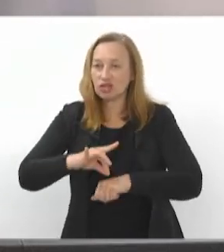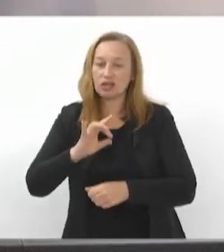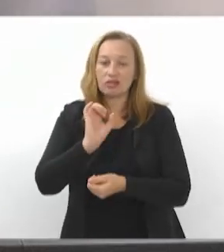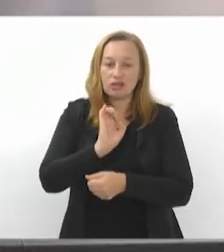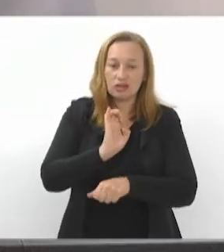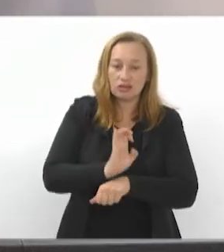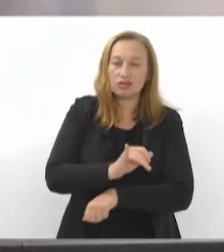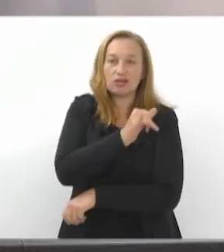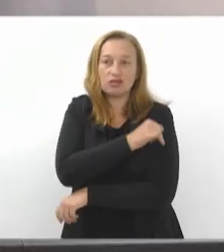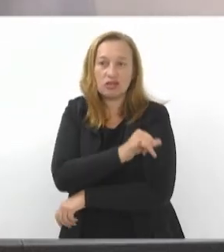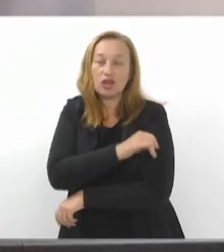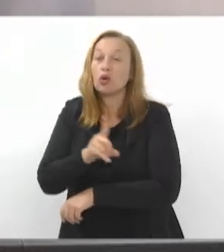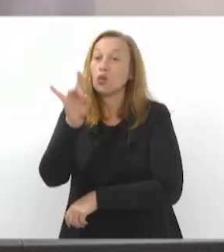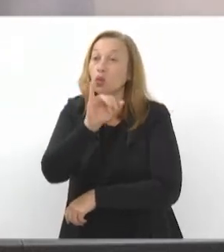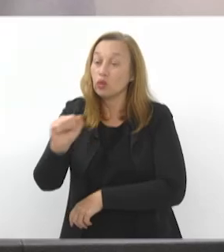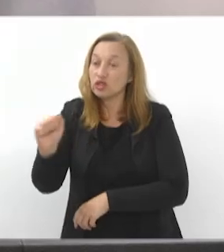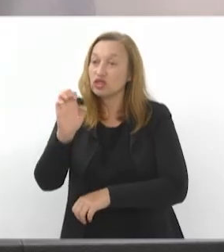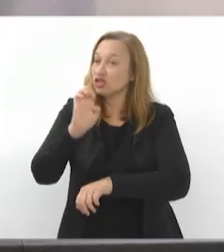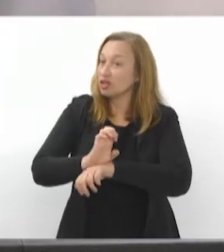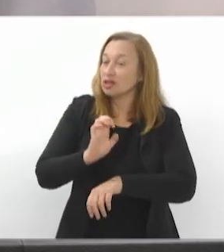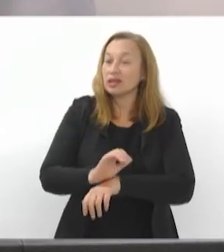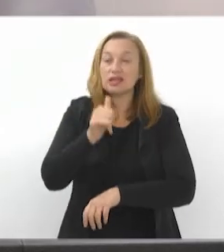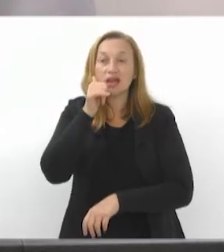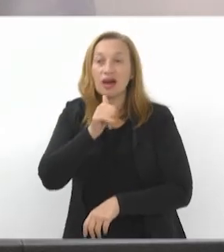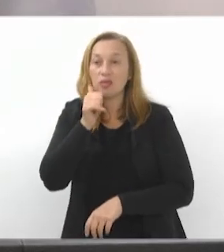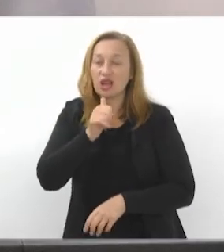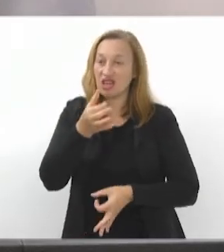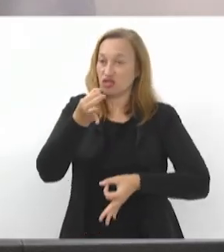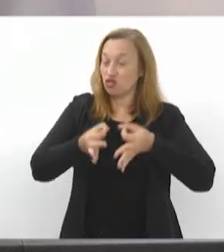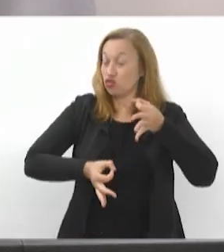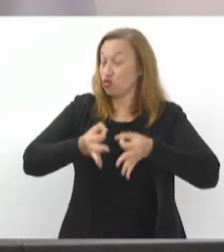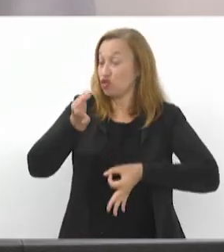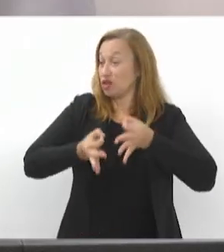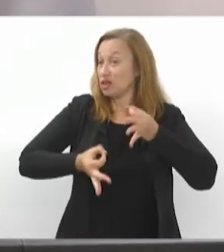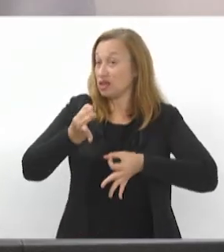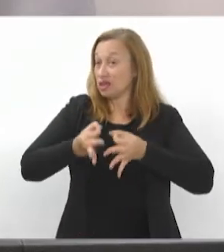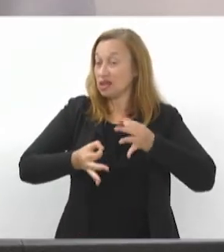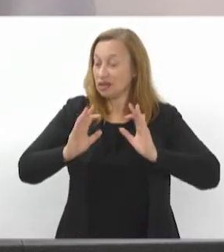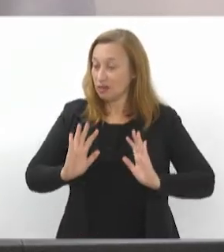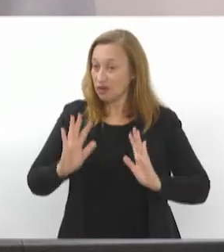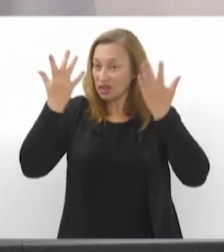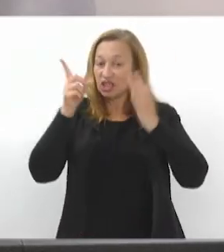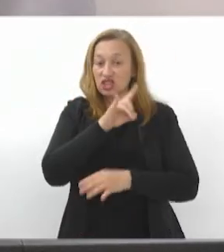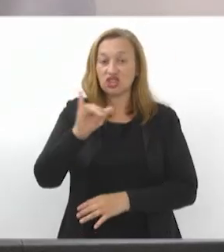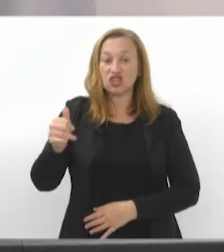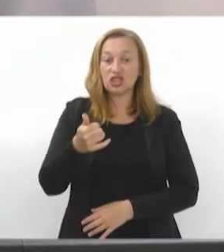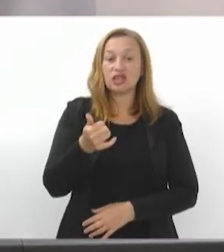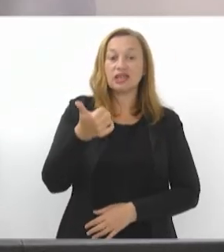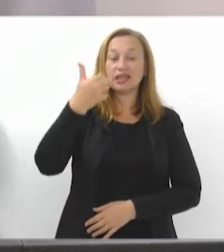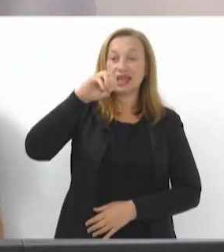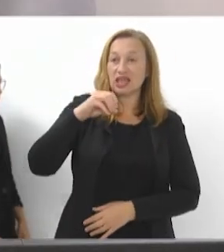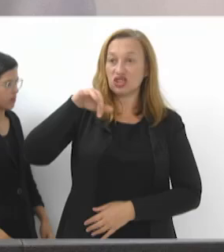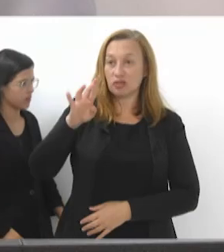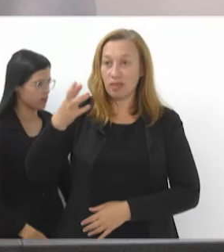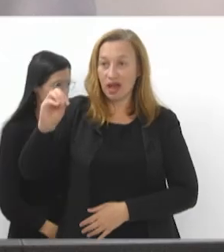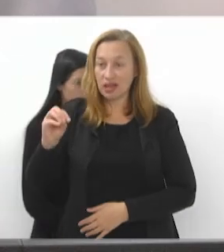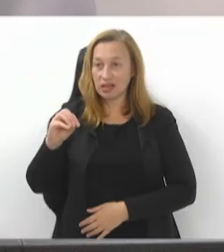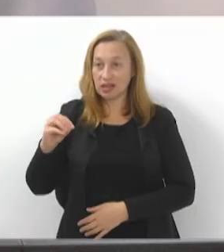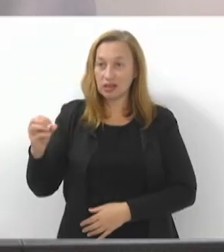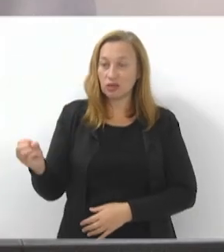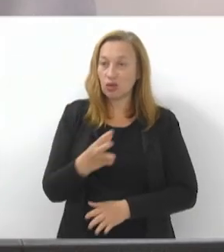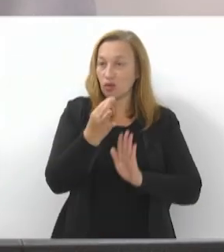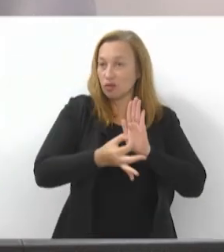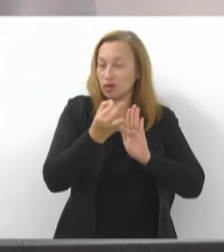Rio de Janeiro o Dia Estadual da Mulher Juíza, a ser comemorado no dia 10 de março. O novo